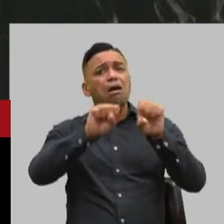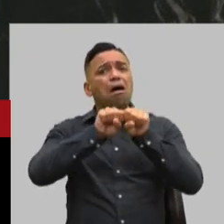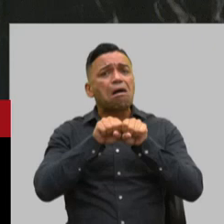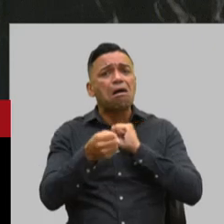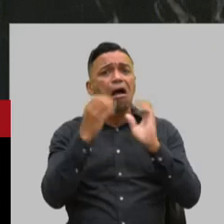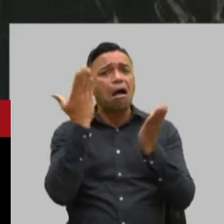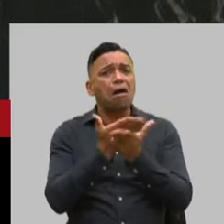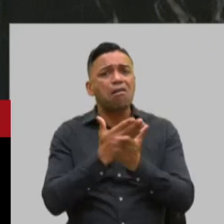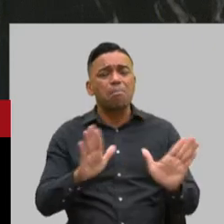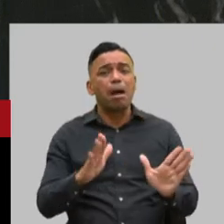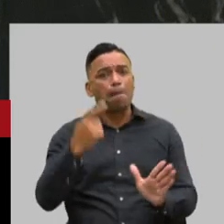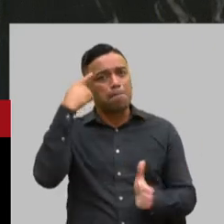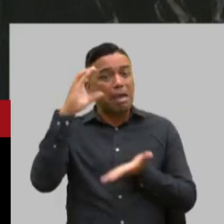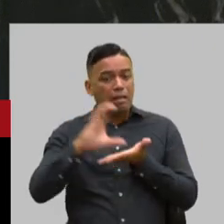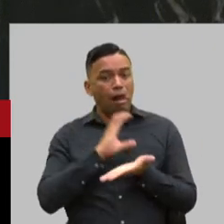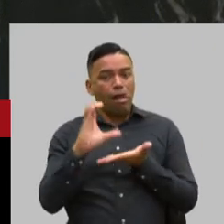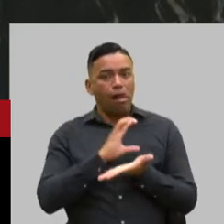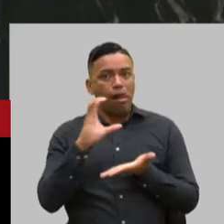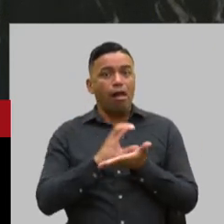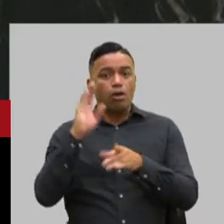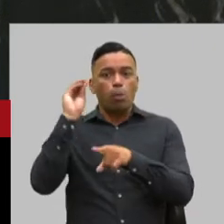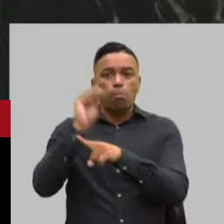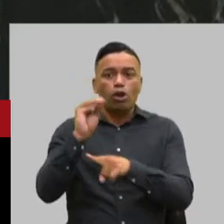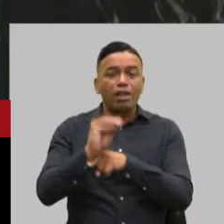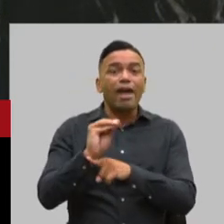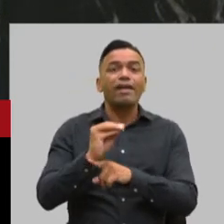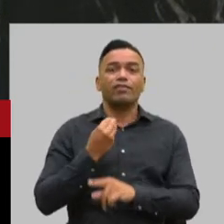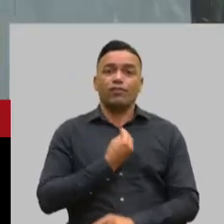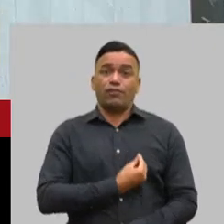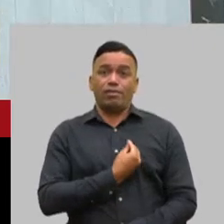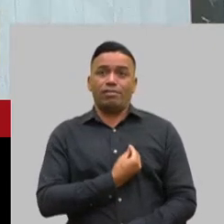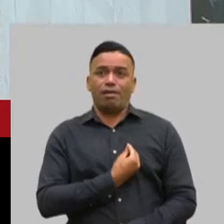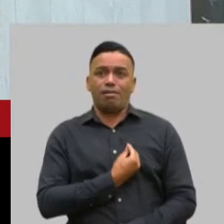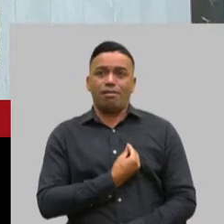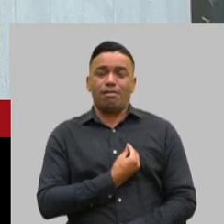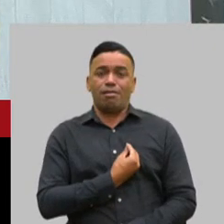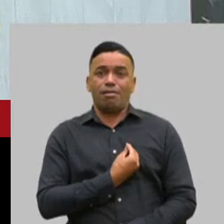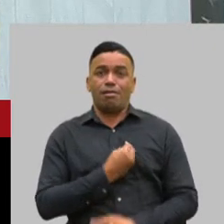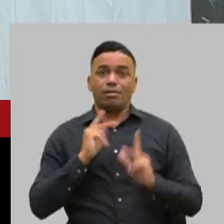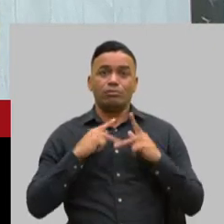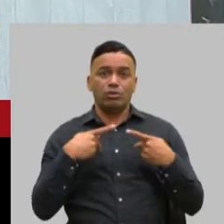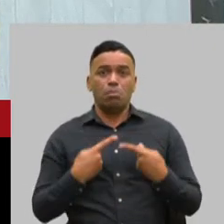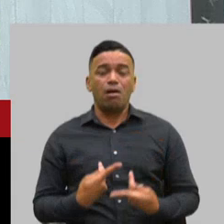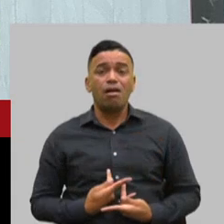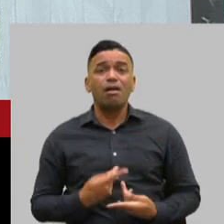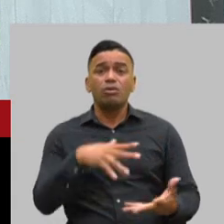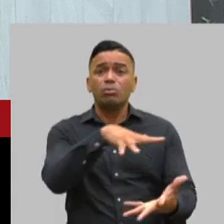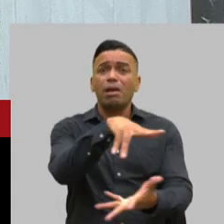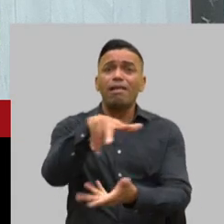lucro e não protege a vida, nem a vida dos pobres e nem a vida do planeta.